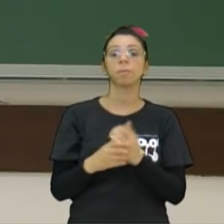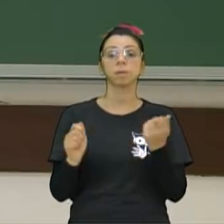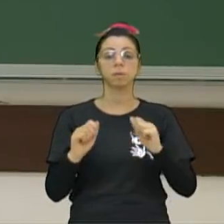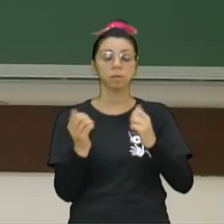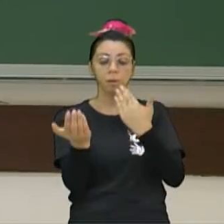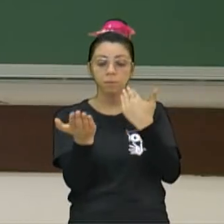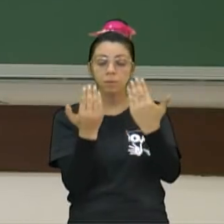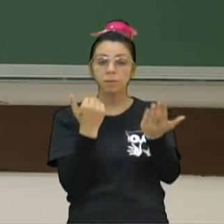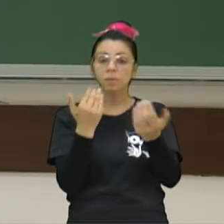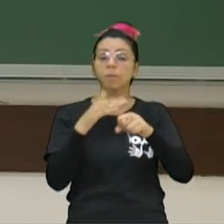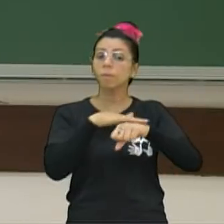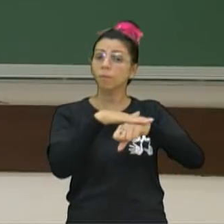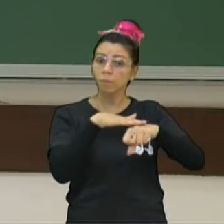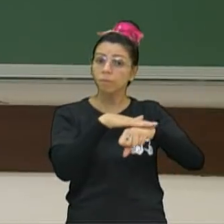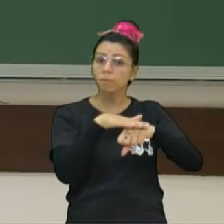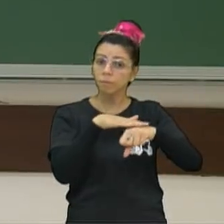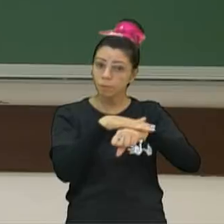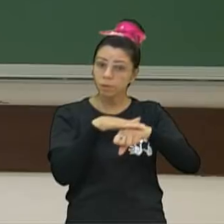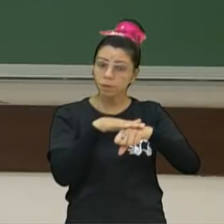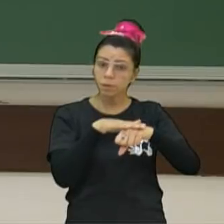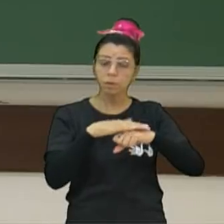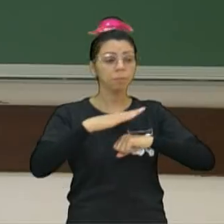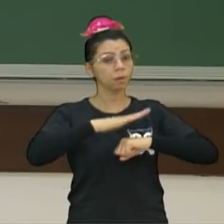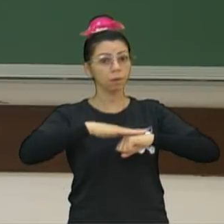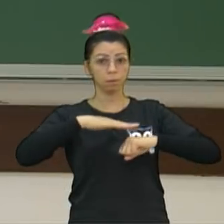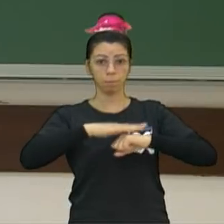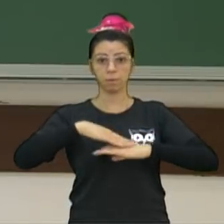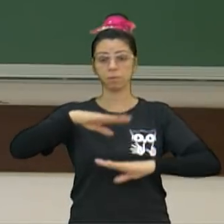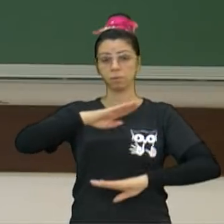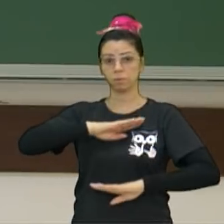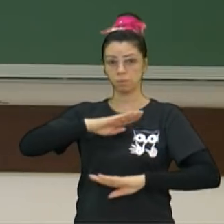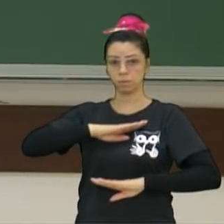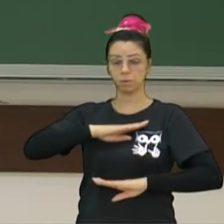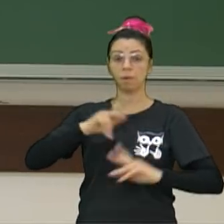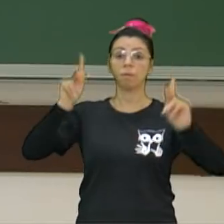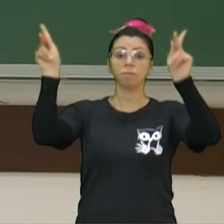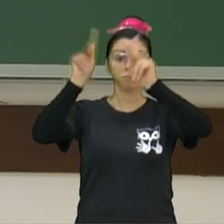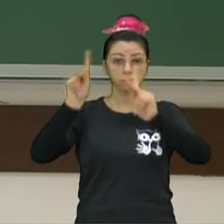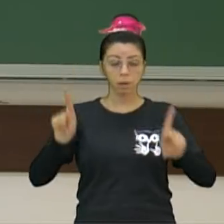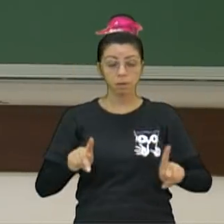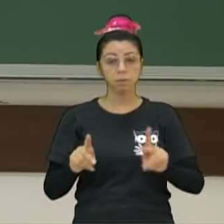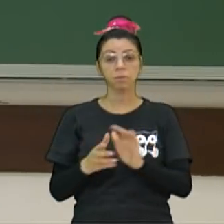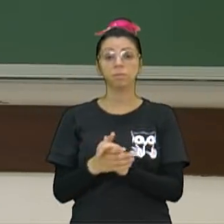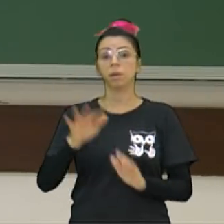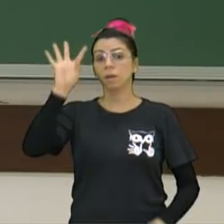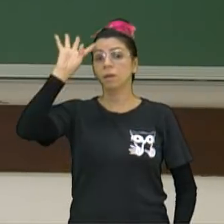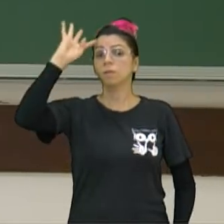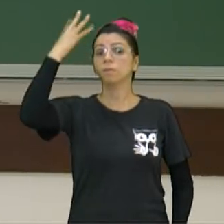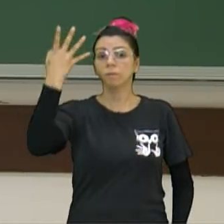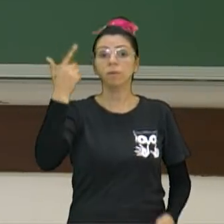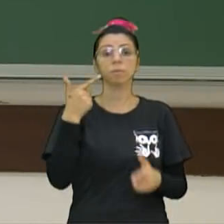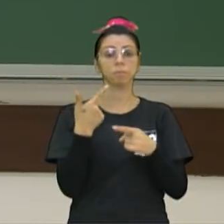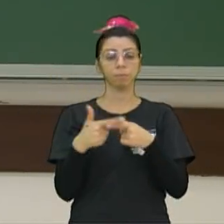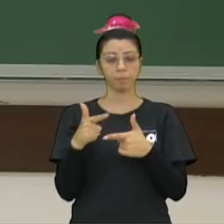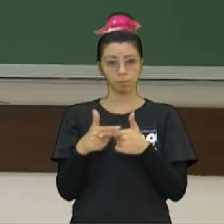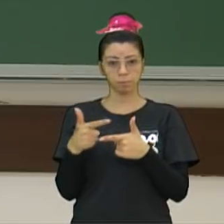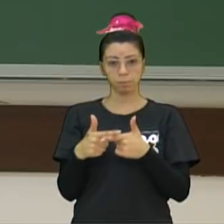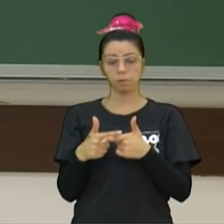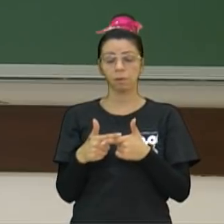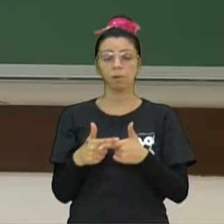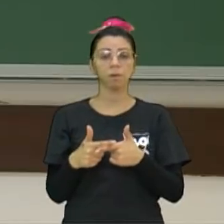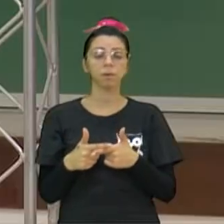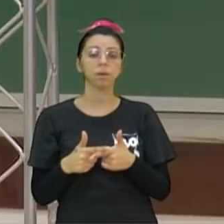um diálogo no sentido de apaziguar a situação, de promover a paz para solucionar o conflito, né? Então, essa é a